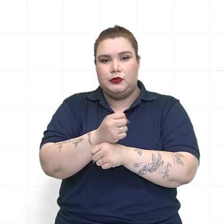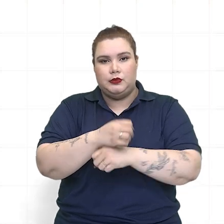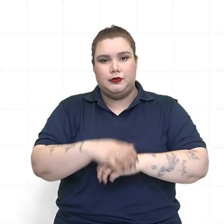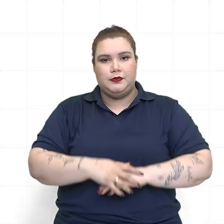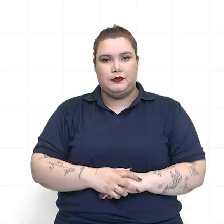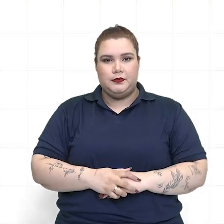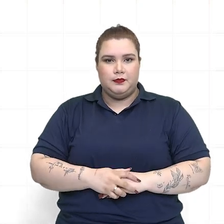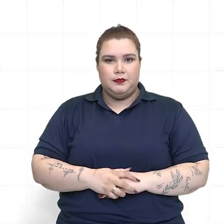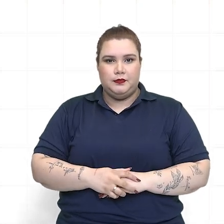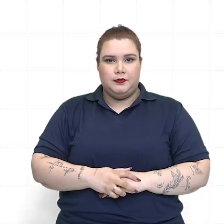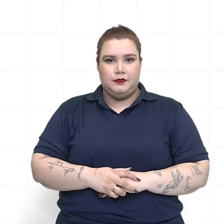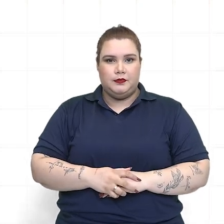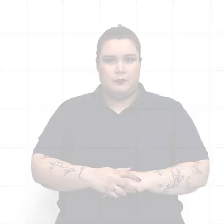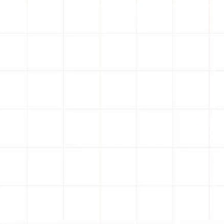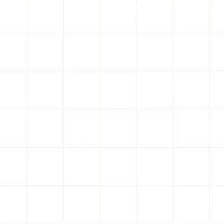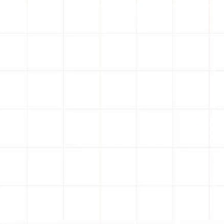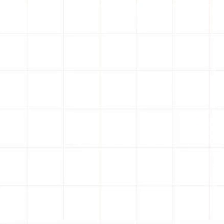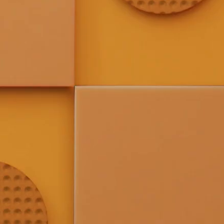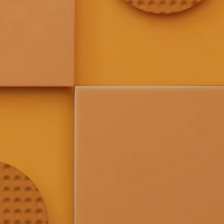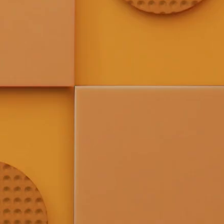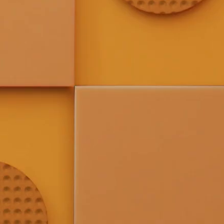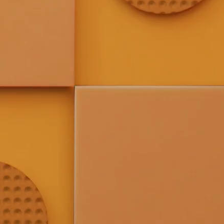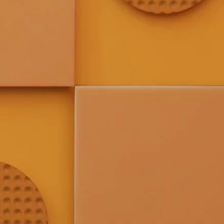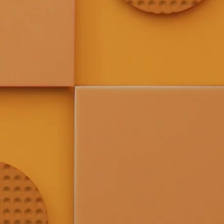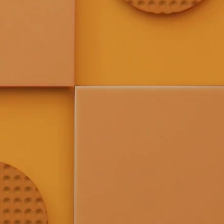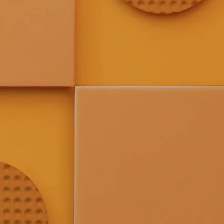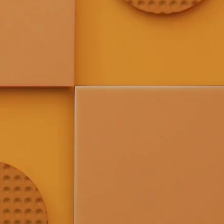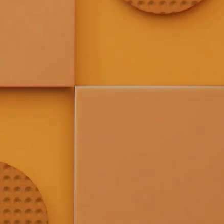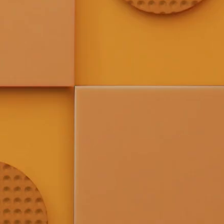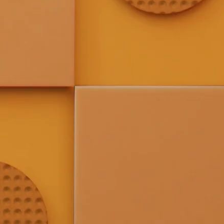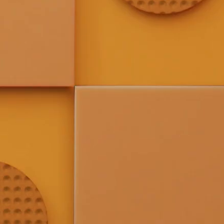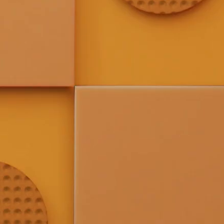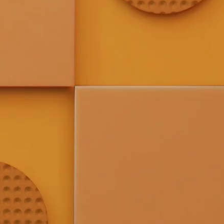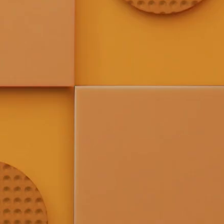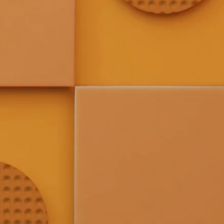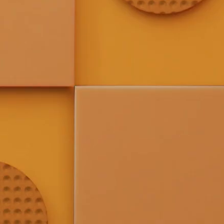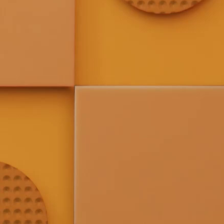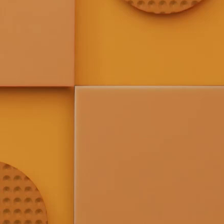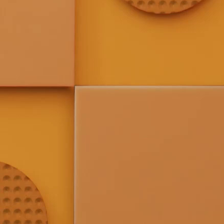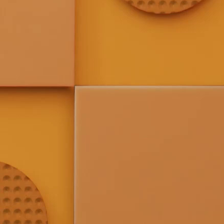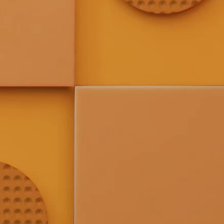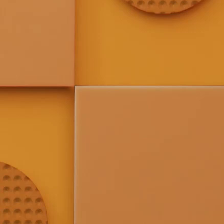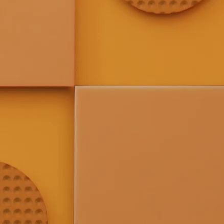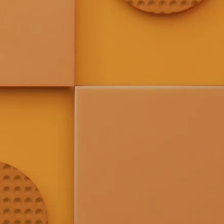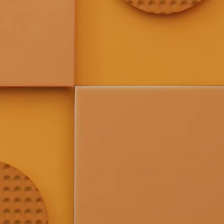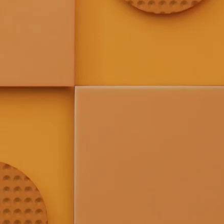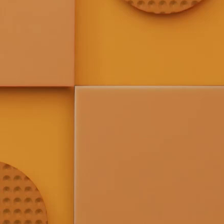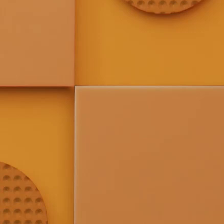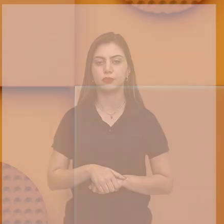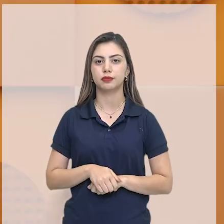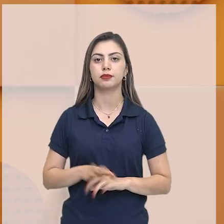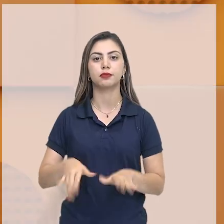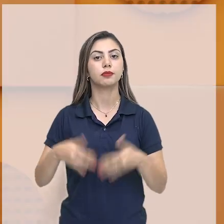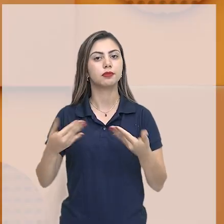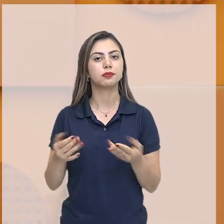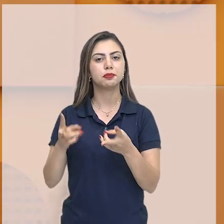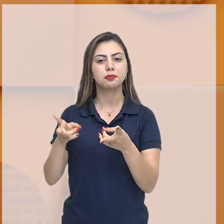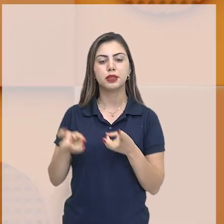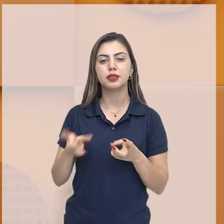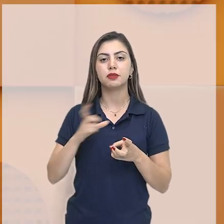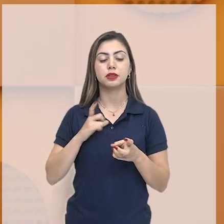anos. Então você percebe que essa trajetória, ela